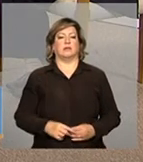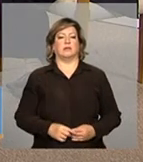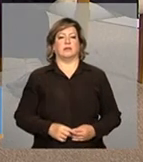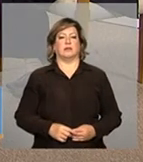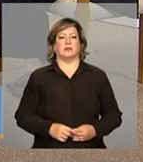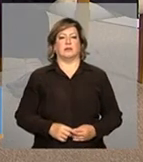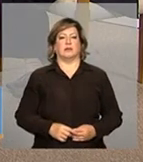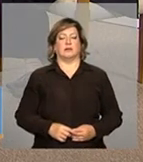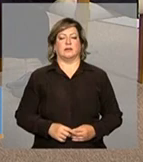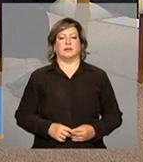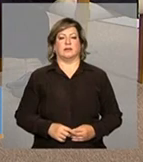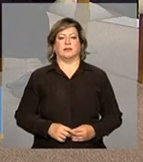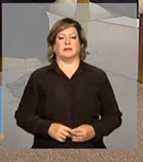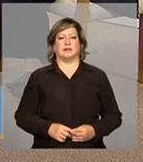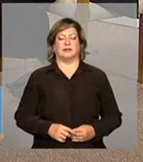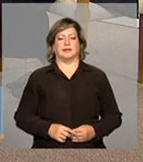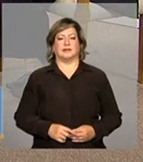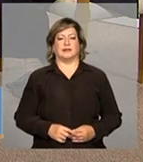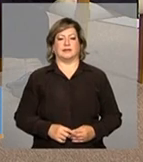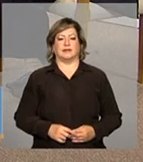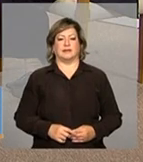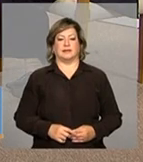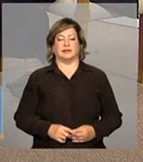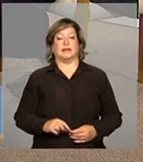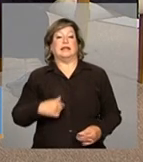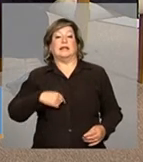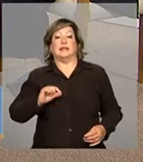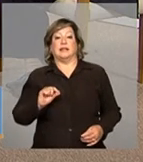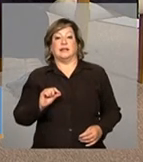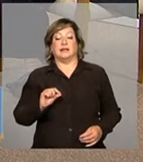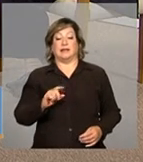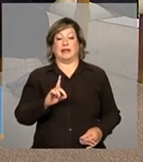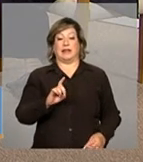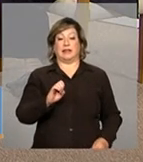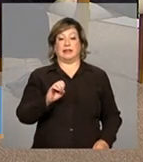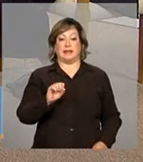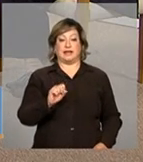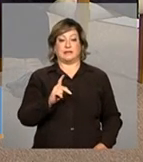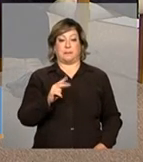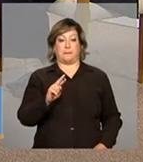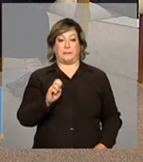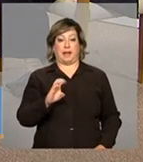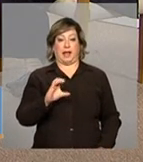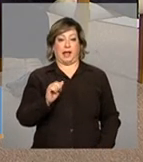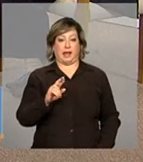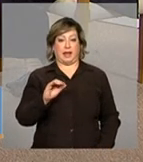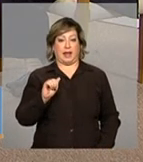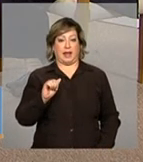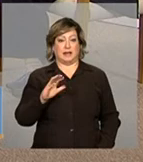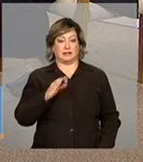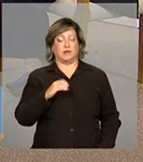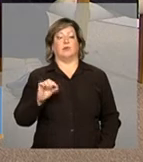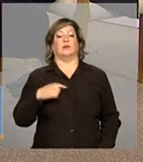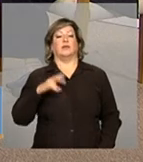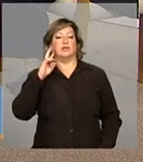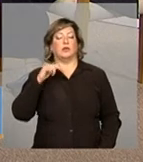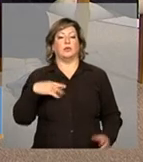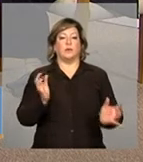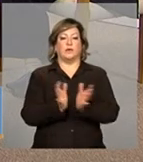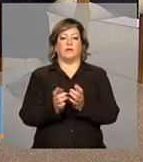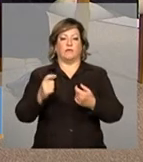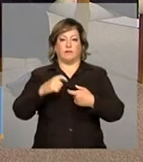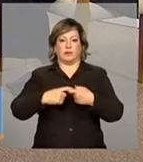displicência de secar desprecarização dos vínculos trabalhistas das equipes que atuam nos